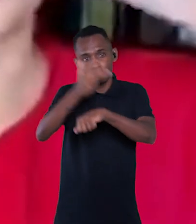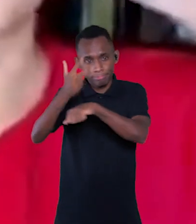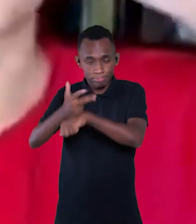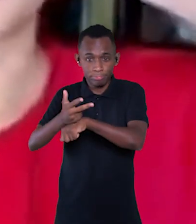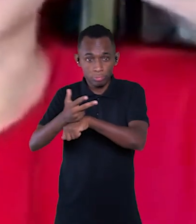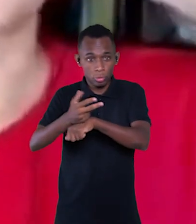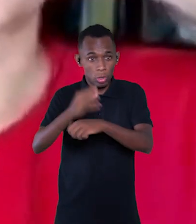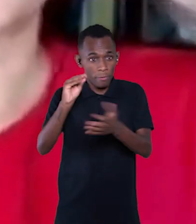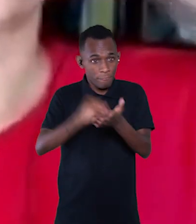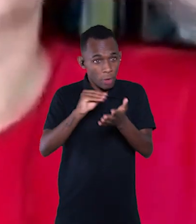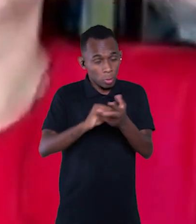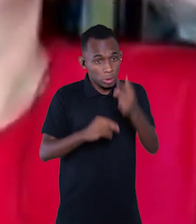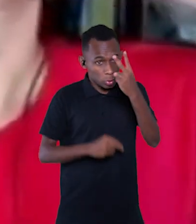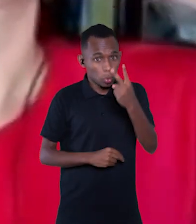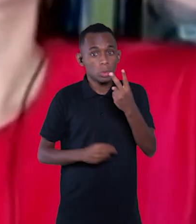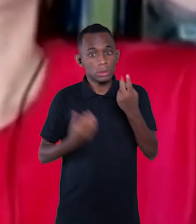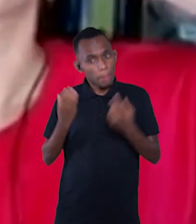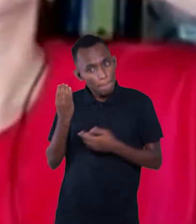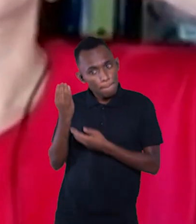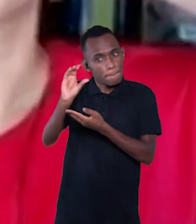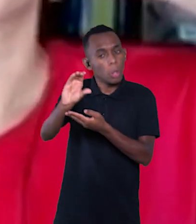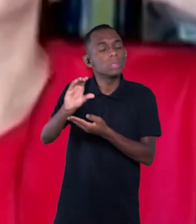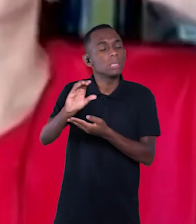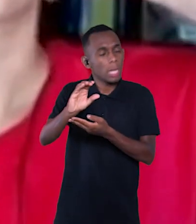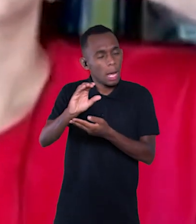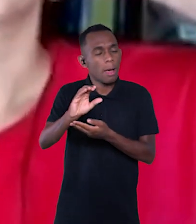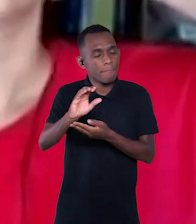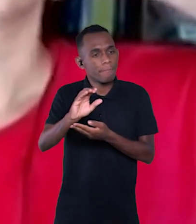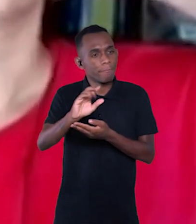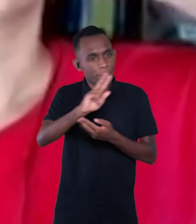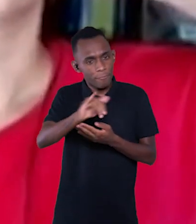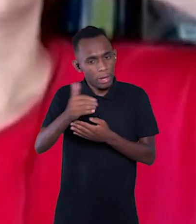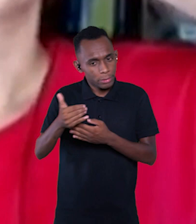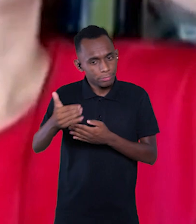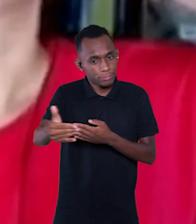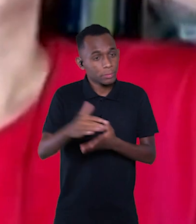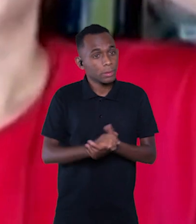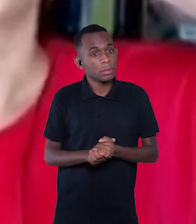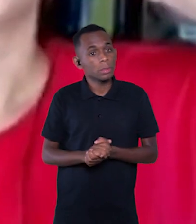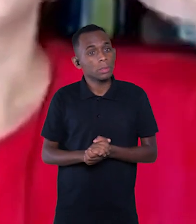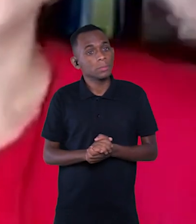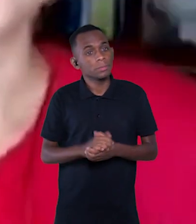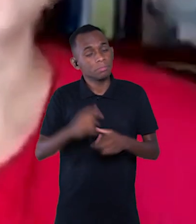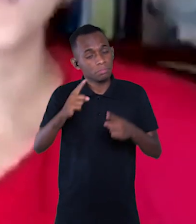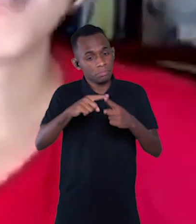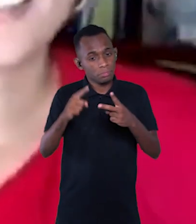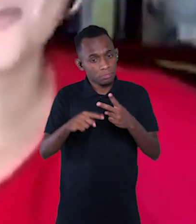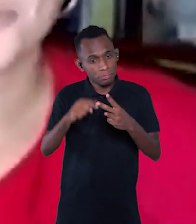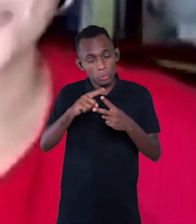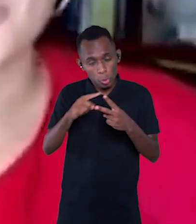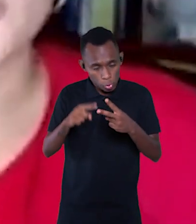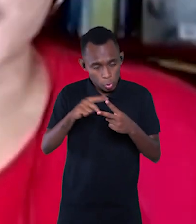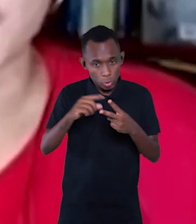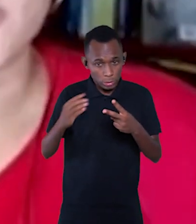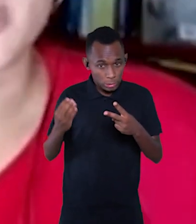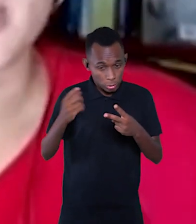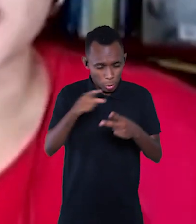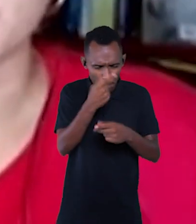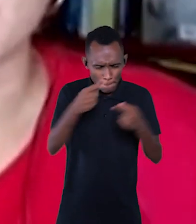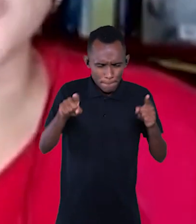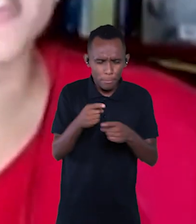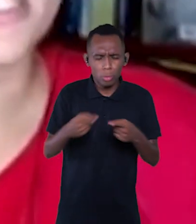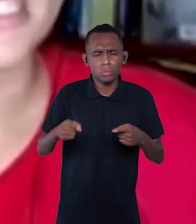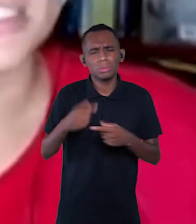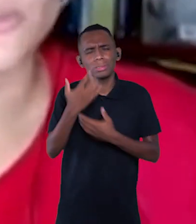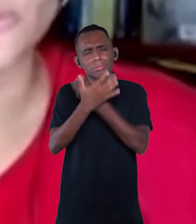que faltam, né, do EP. Então, tem o próximo que vai ser o Santo Toque, e depois tem o Não Só Sobre Você, que